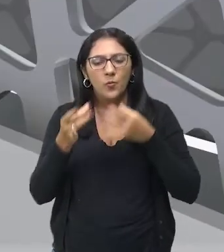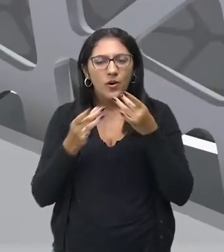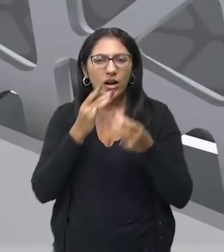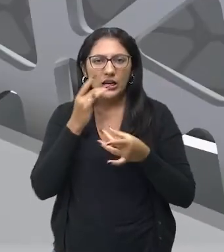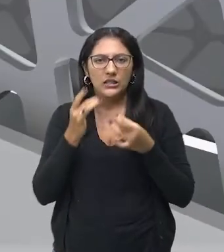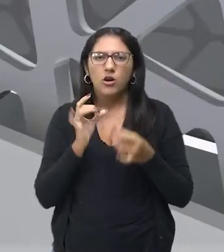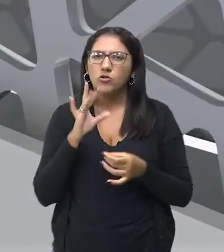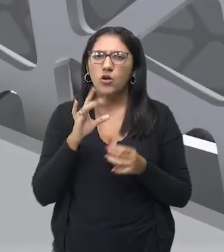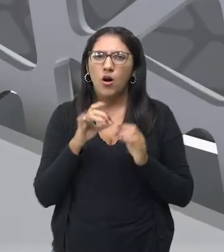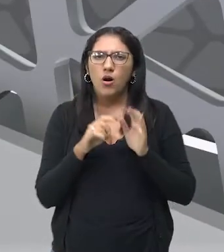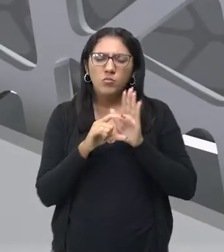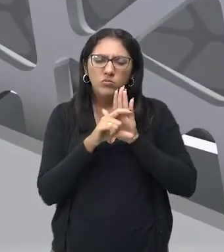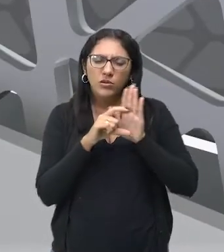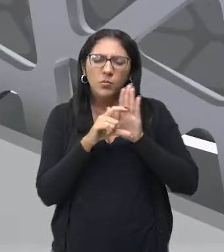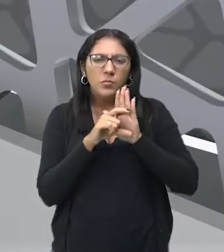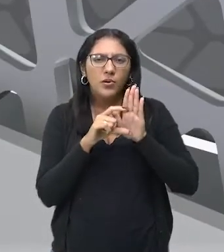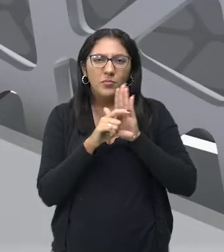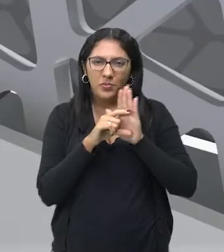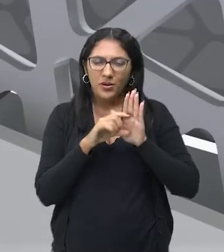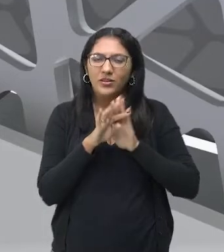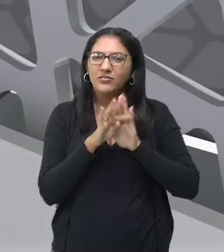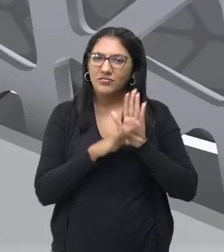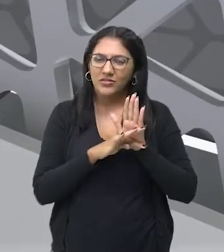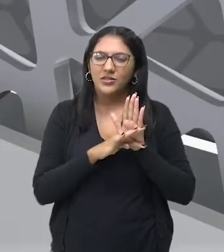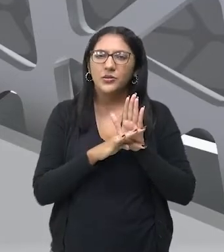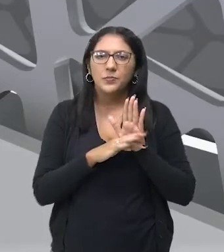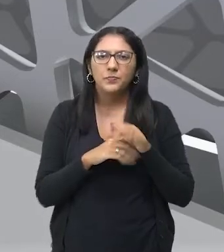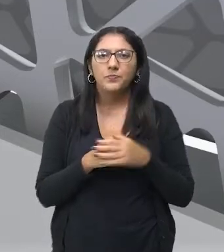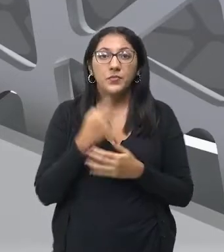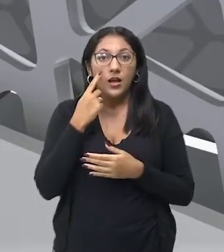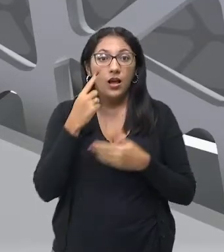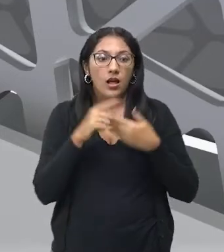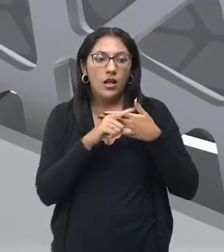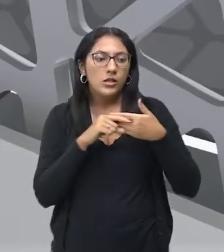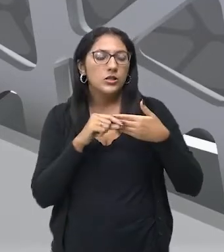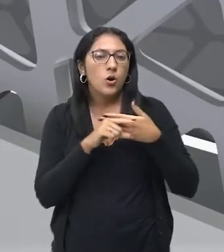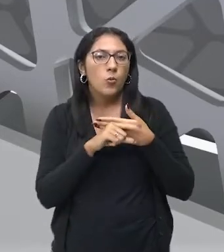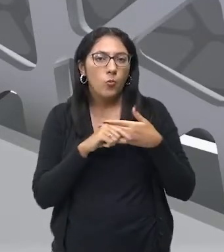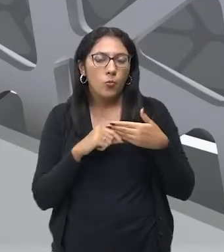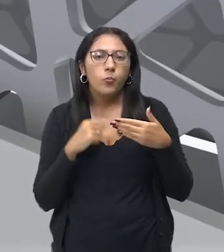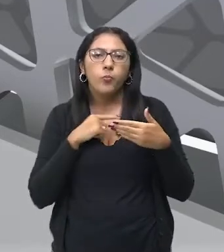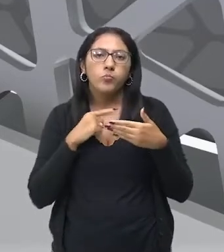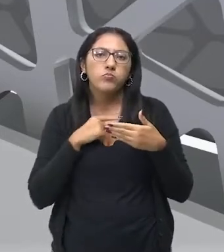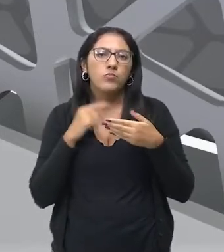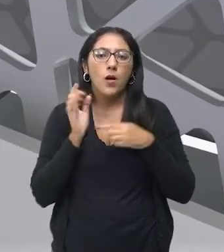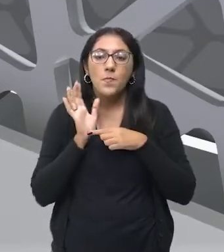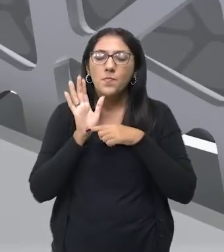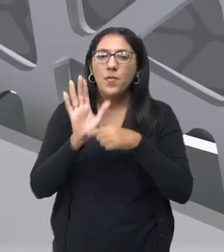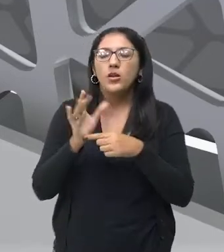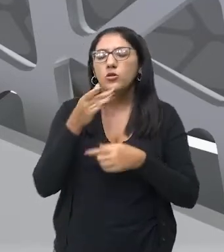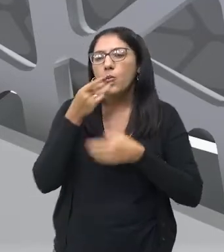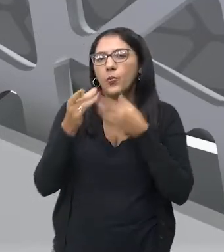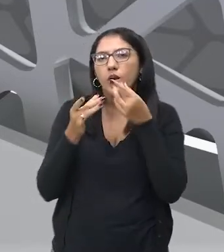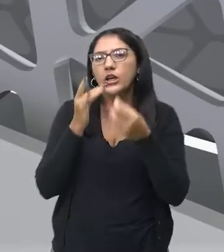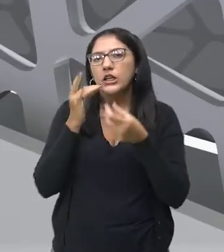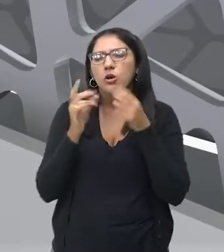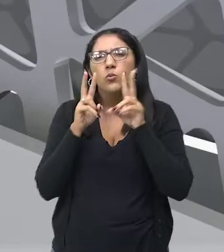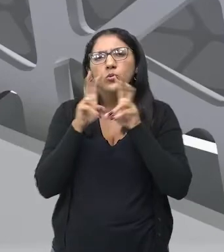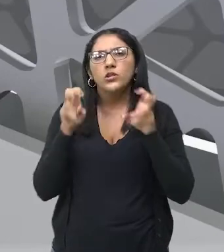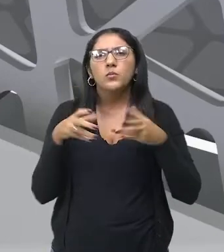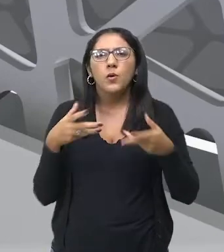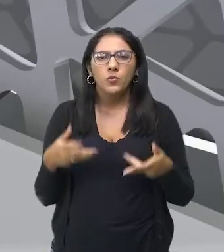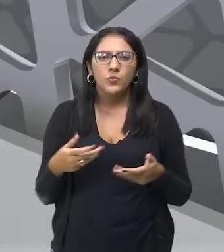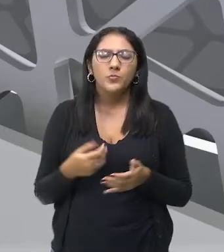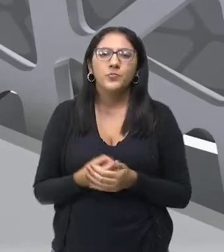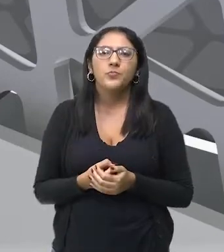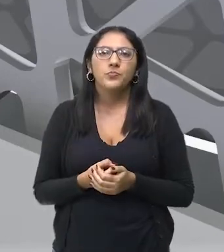que é só um fragmento, não é o texto todo. Esse autor está se posicionando e está emitindo opiniões sobre o quê? Sobre o